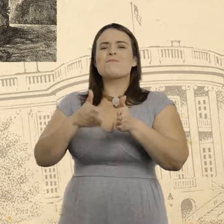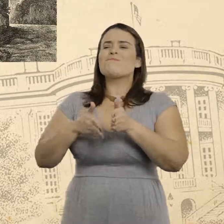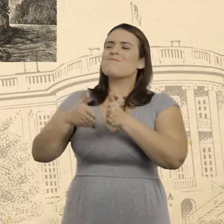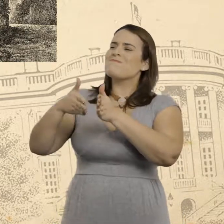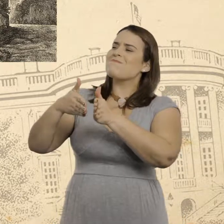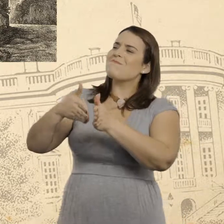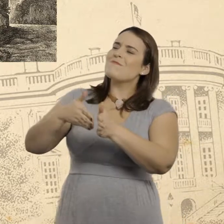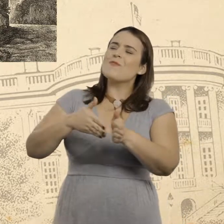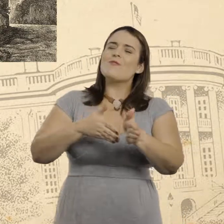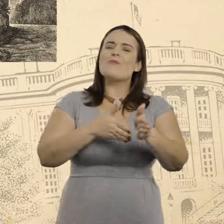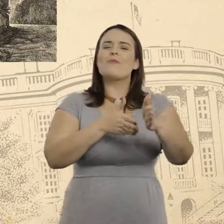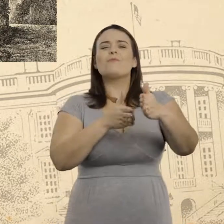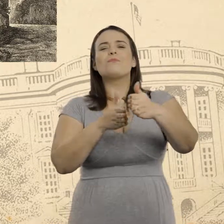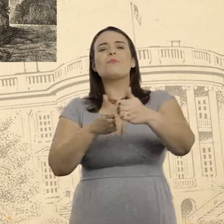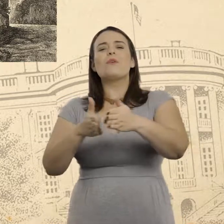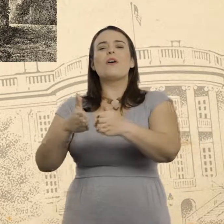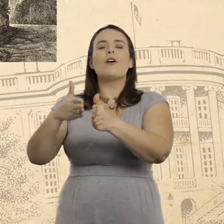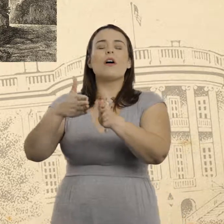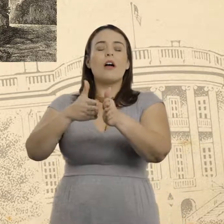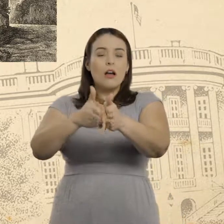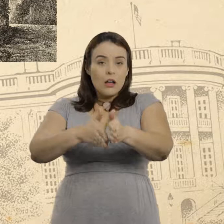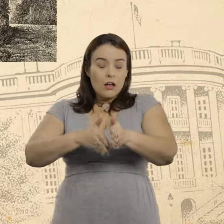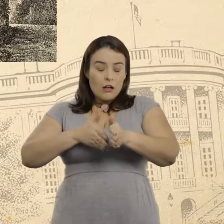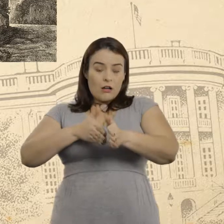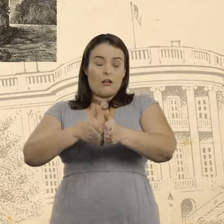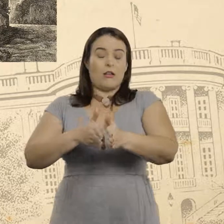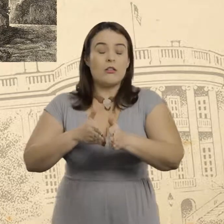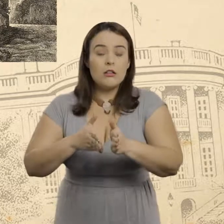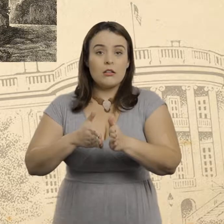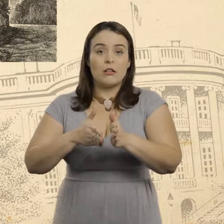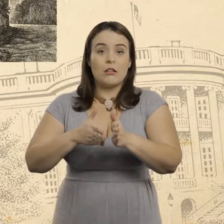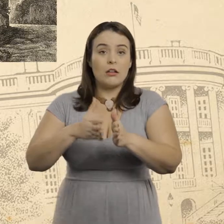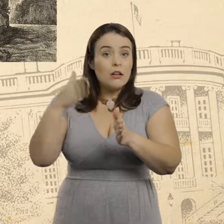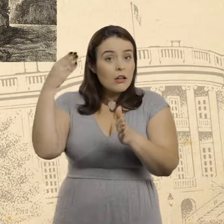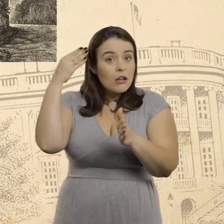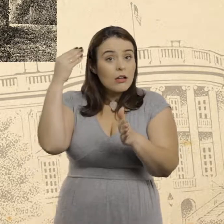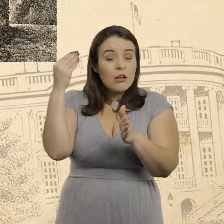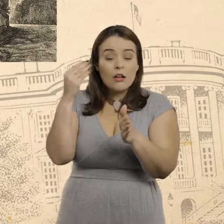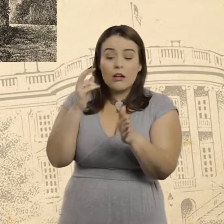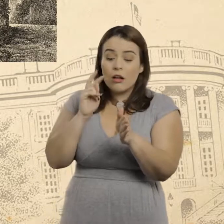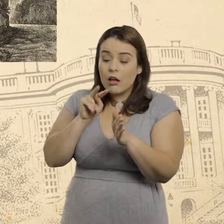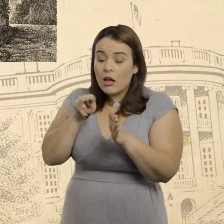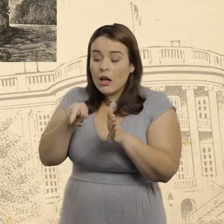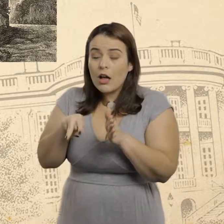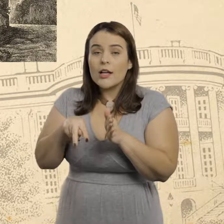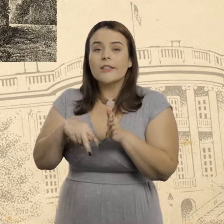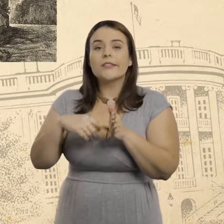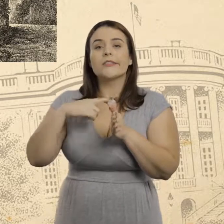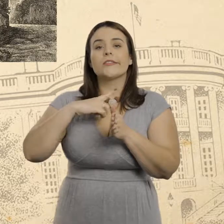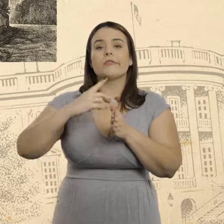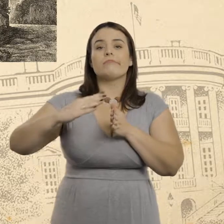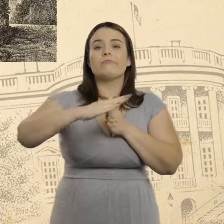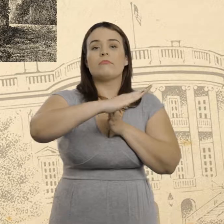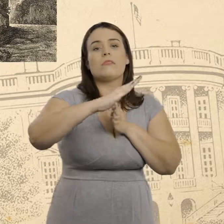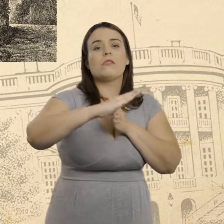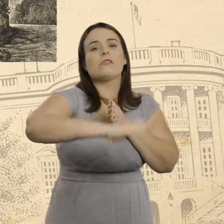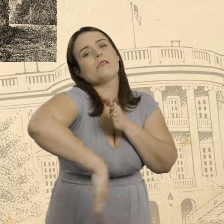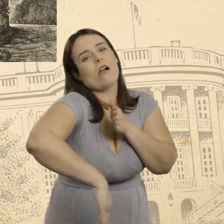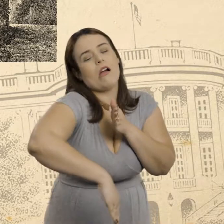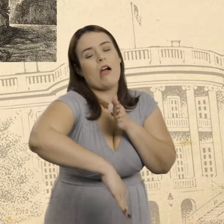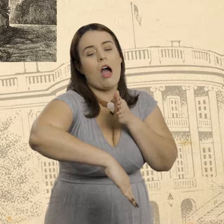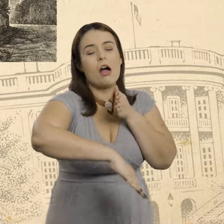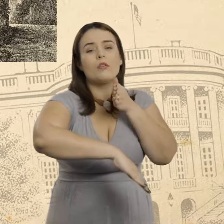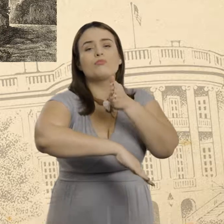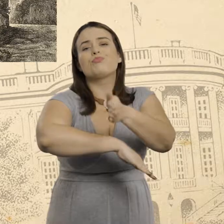por diversas paisagens. De repente, o trem parou. Passepartout foi ver o que era. Ele descobriu que uma ponte